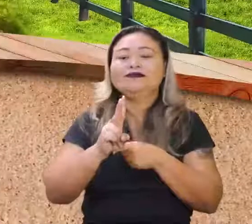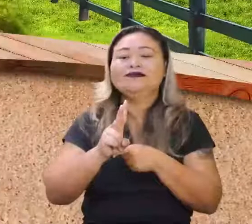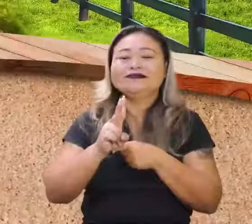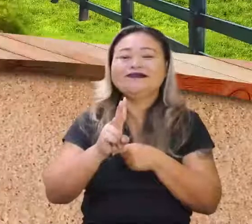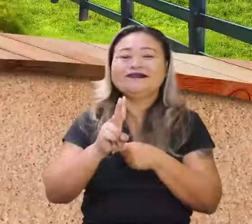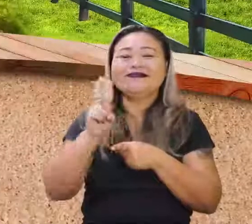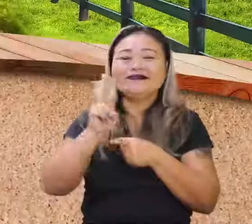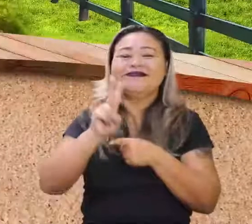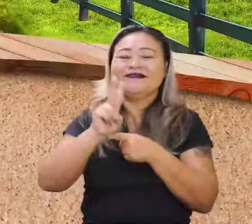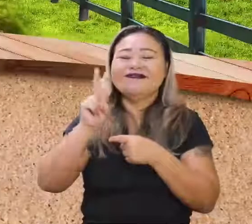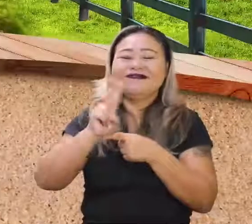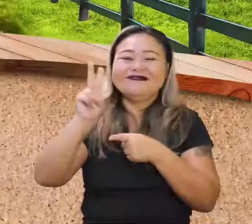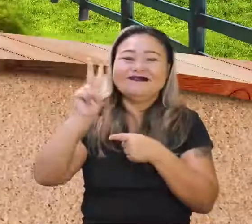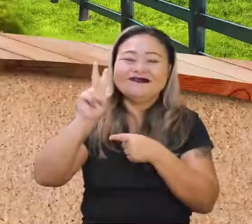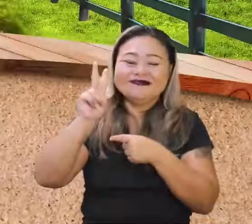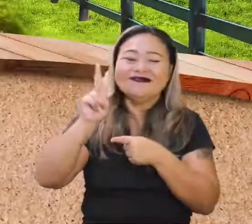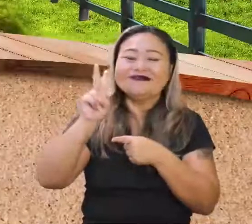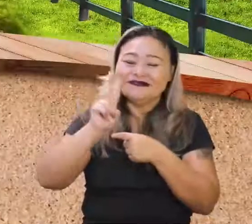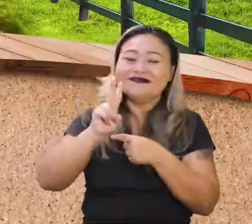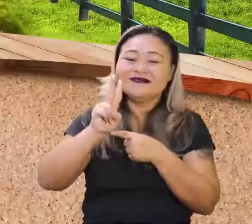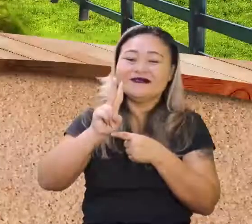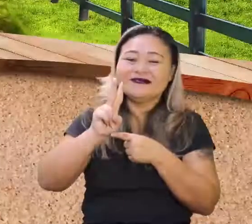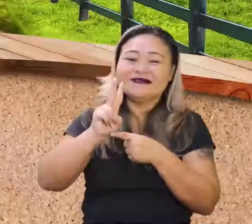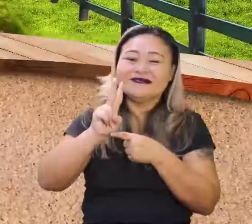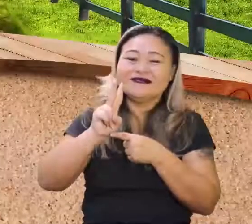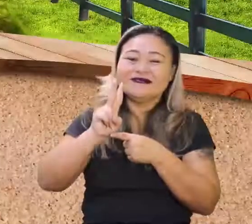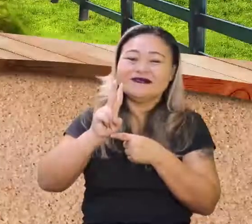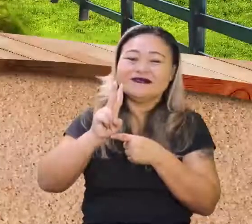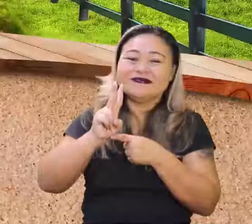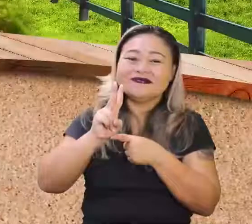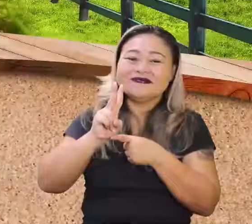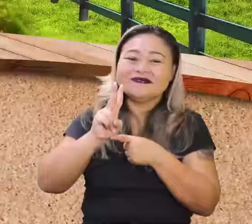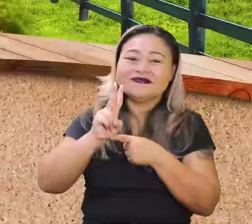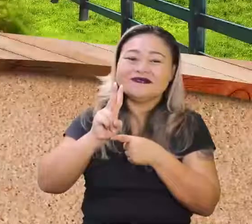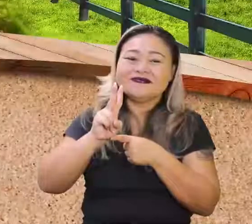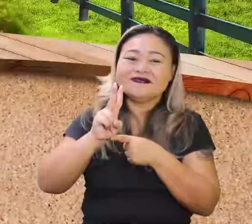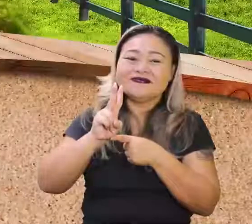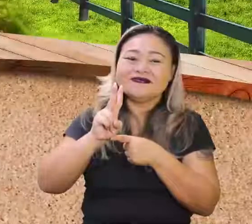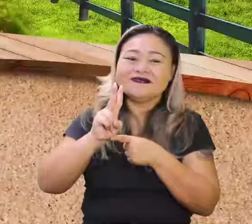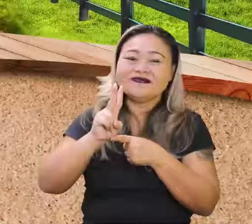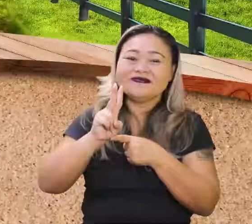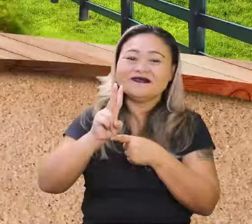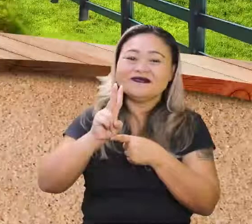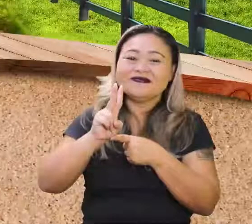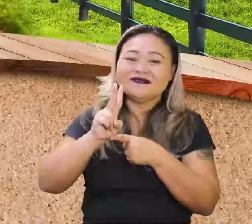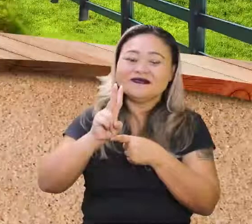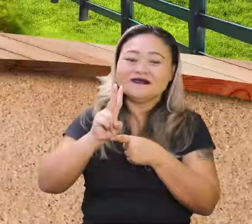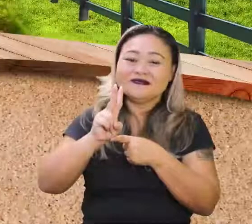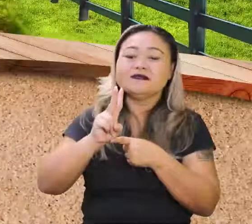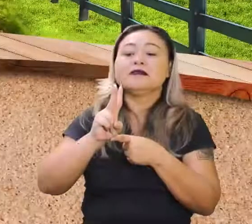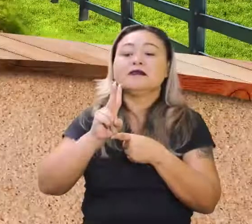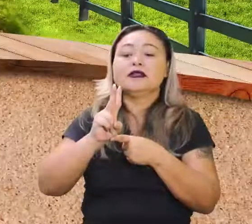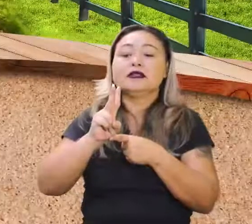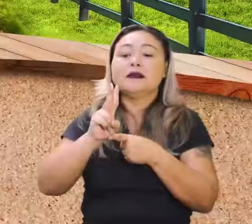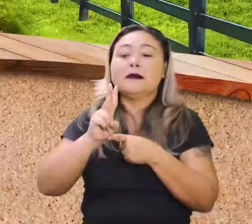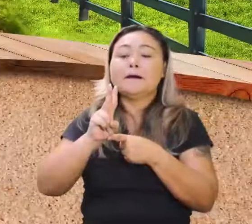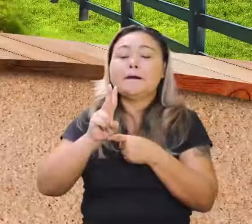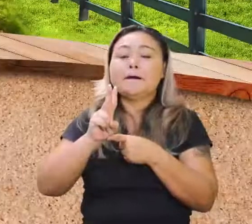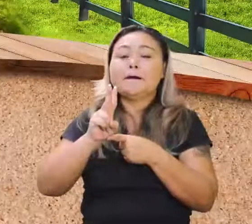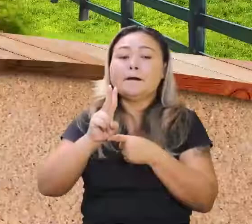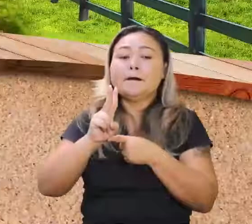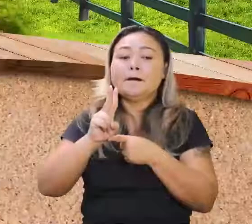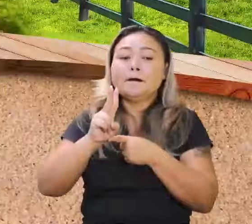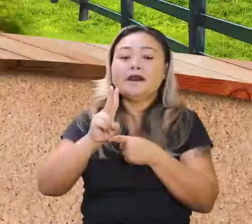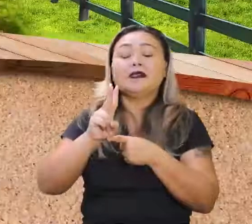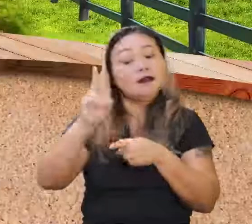leite, né? Se você for fazer criação, eu quero falar, tem corte